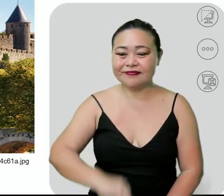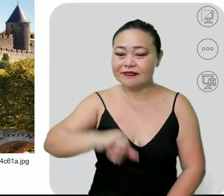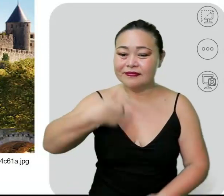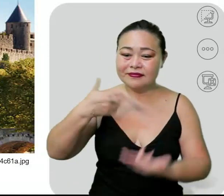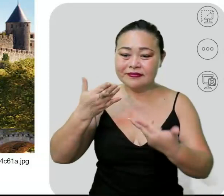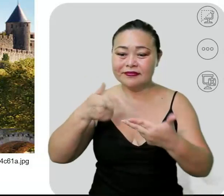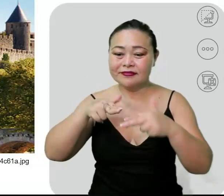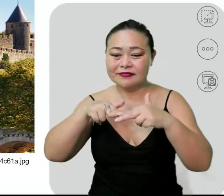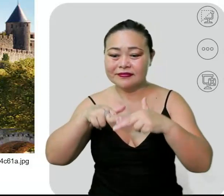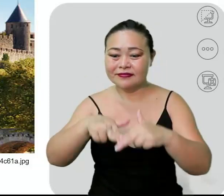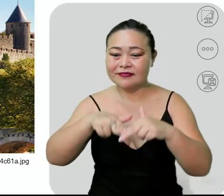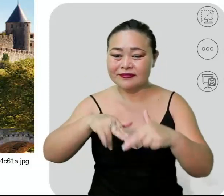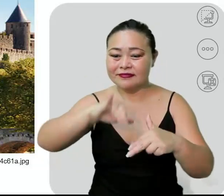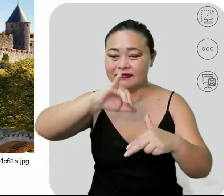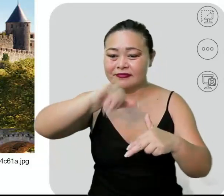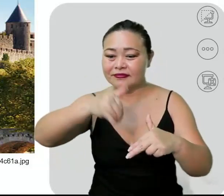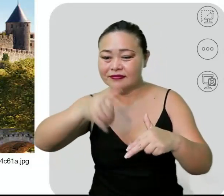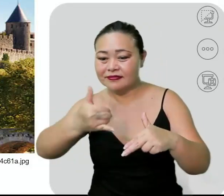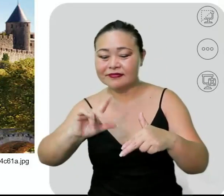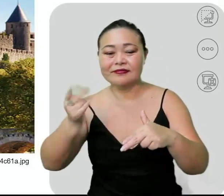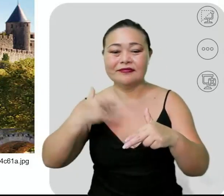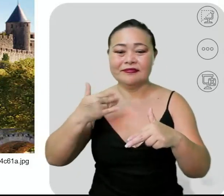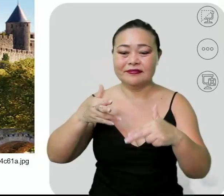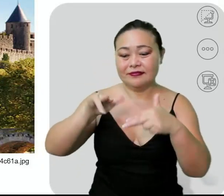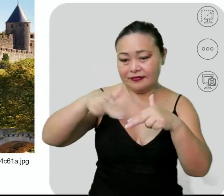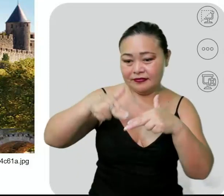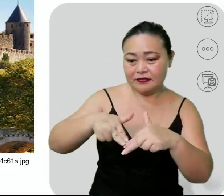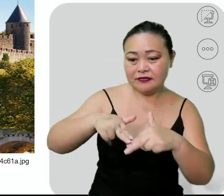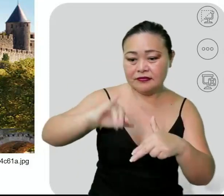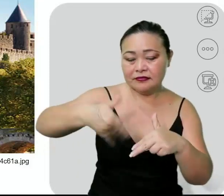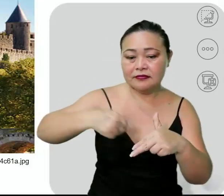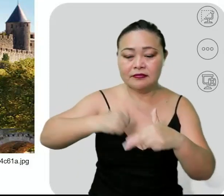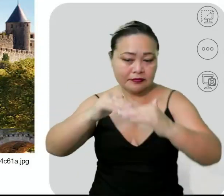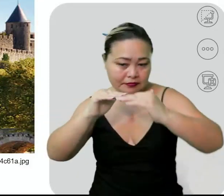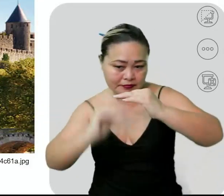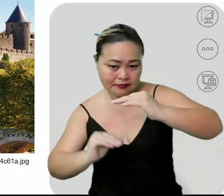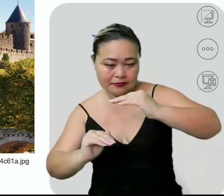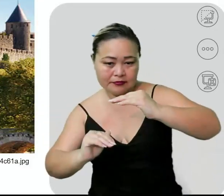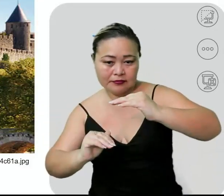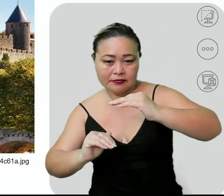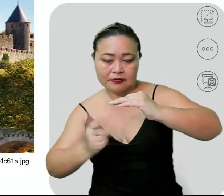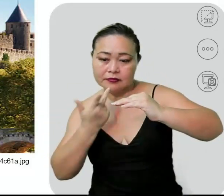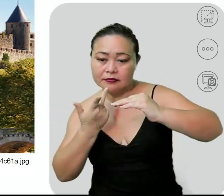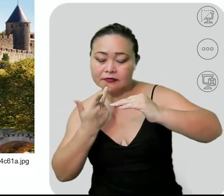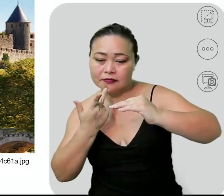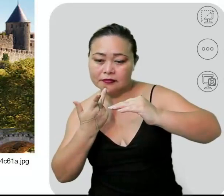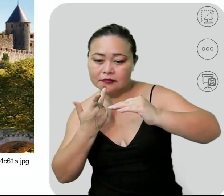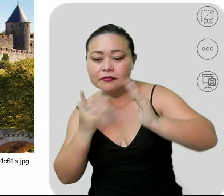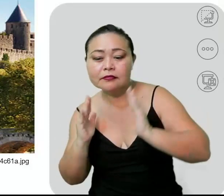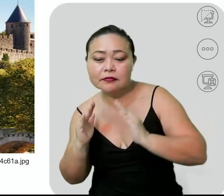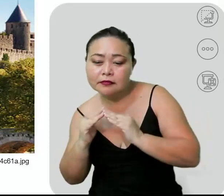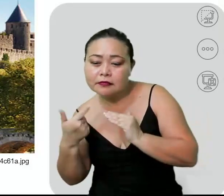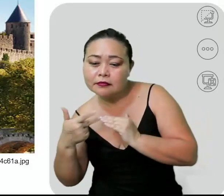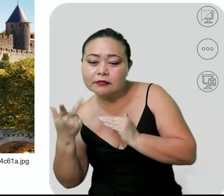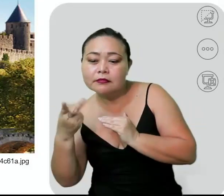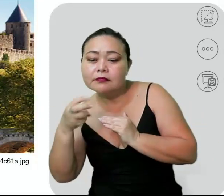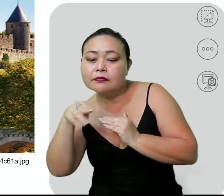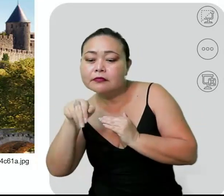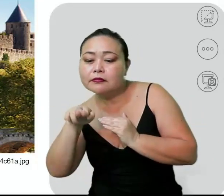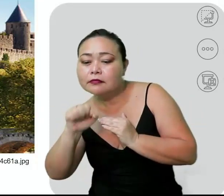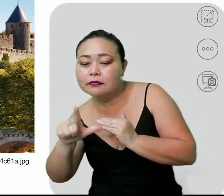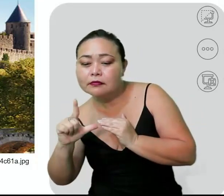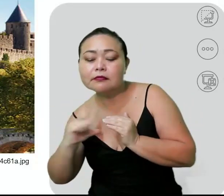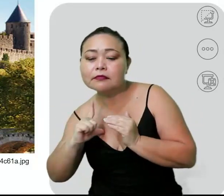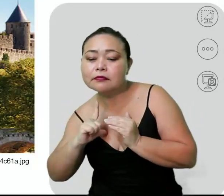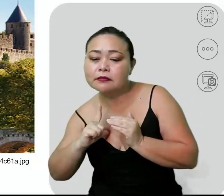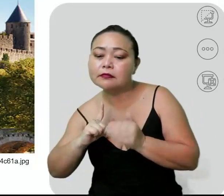Jardim, JJ, supermercado, não sei o quê. E o baixo burguês? Eu vou falar do mercadinho do seu Manel,